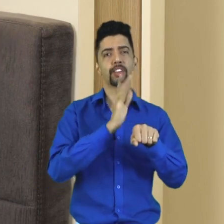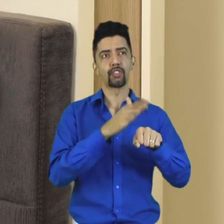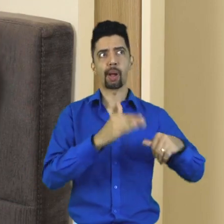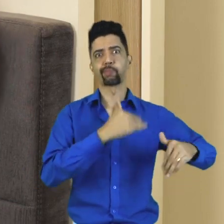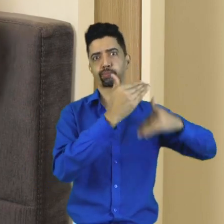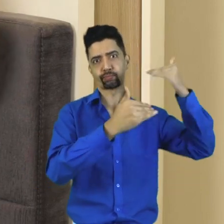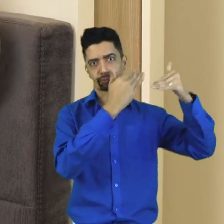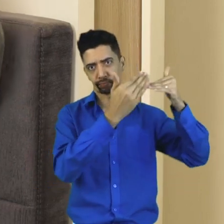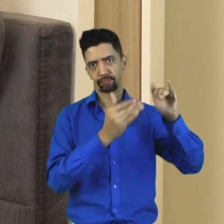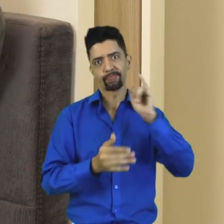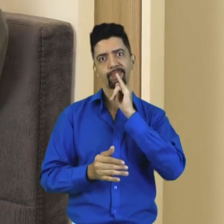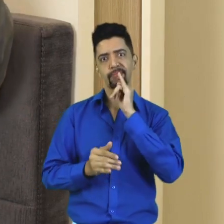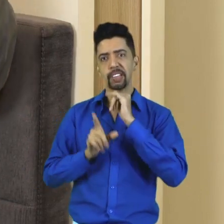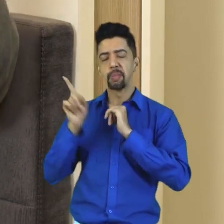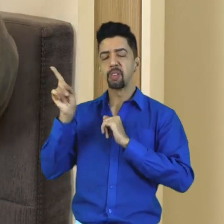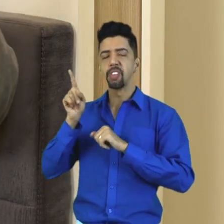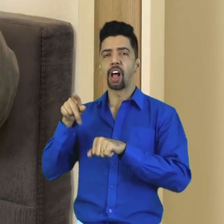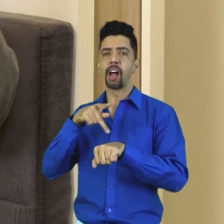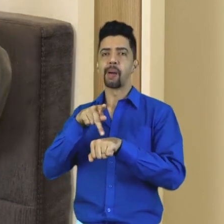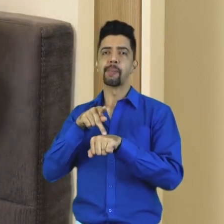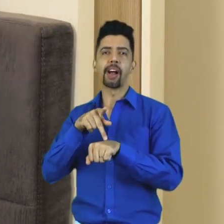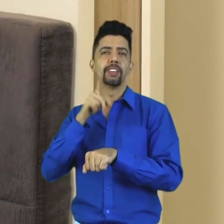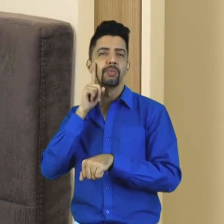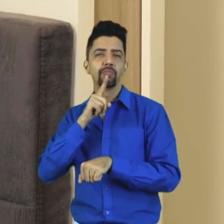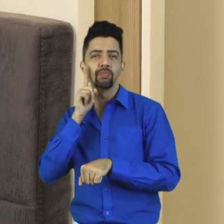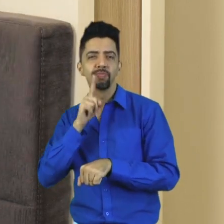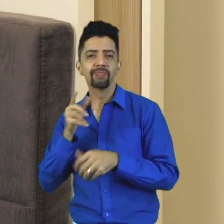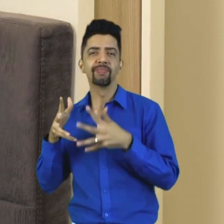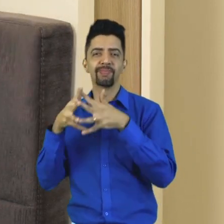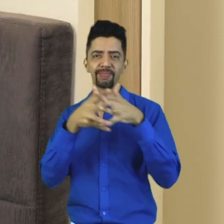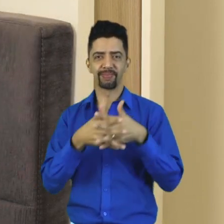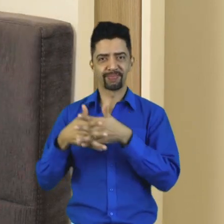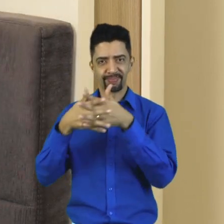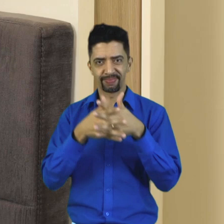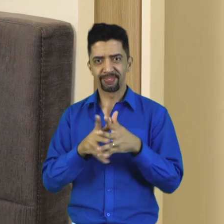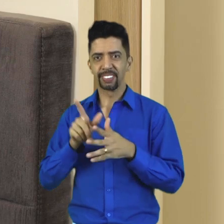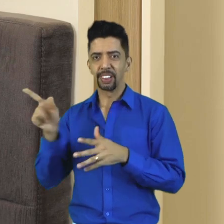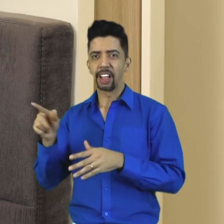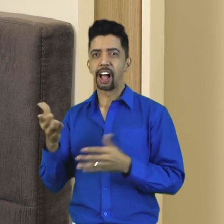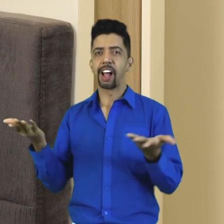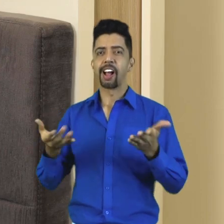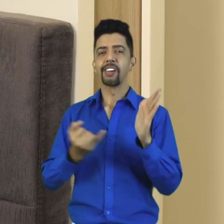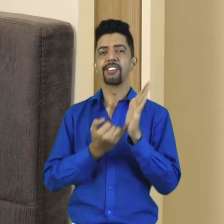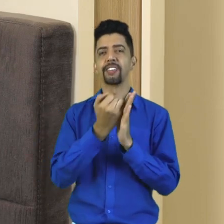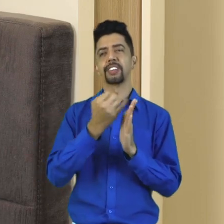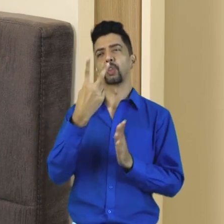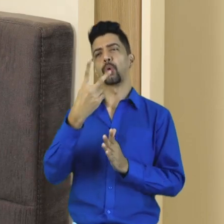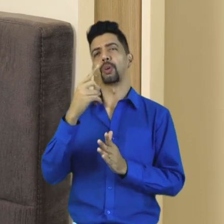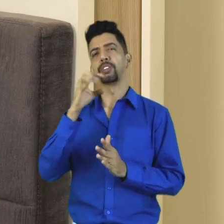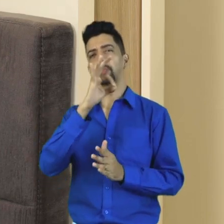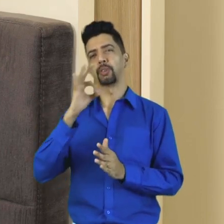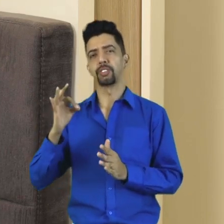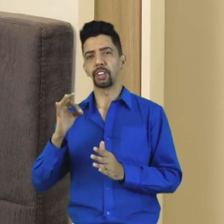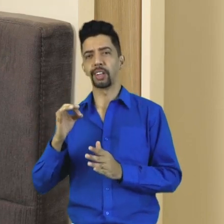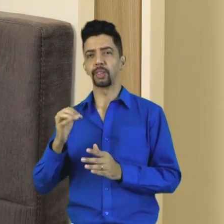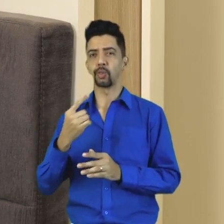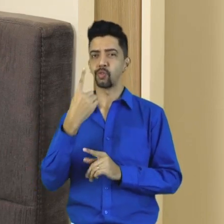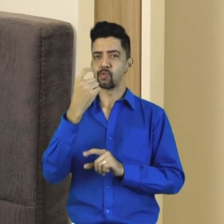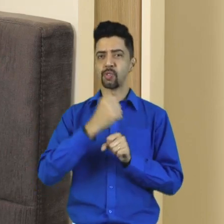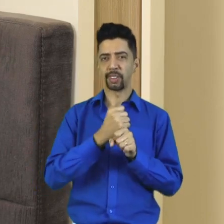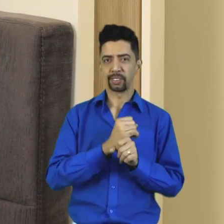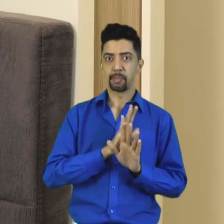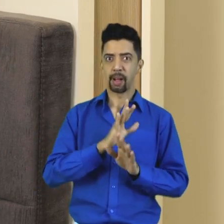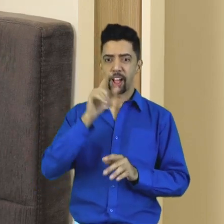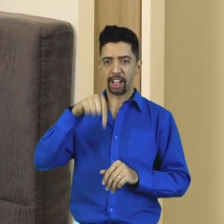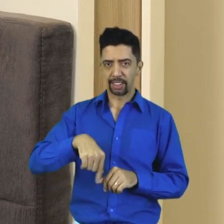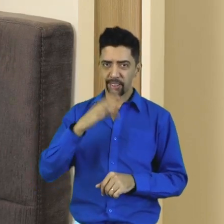Unidos, mesmo com aumento de inflação nesses momentos, lá é 2% de inflação ao ano. O nosso país é